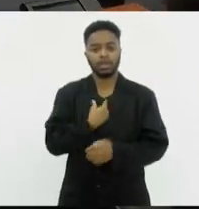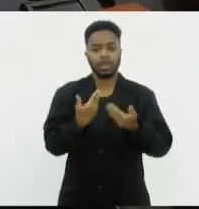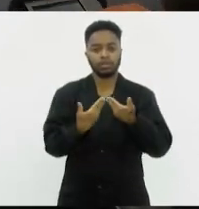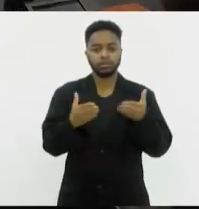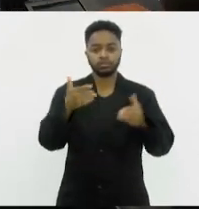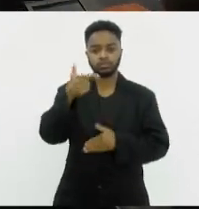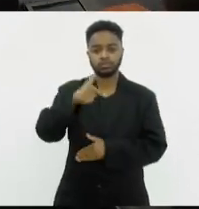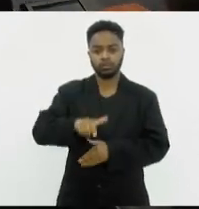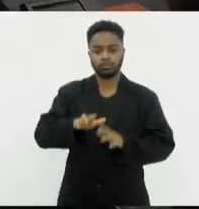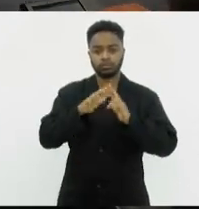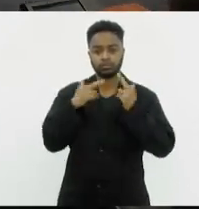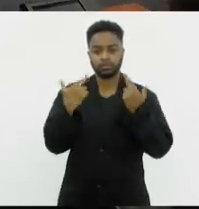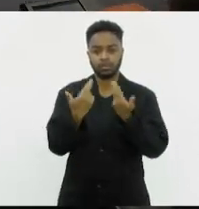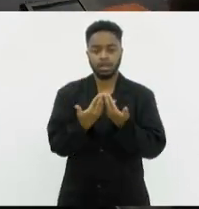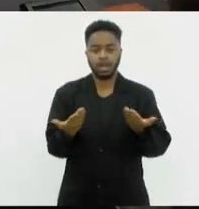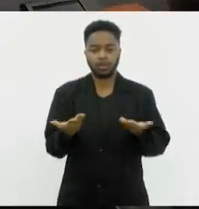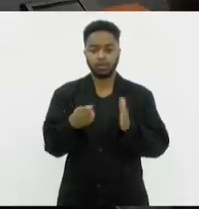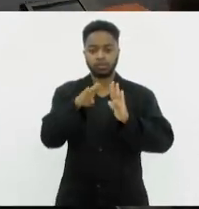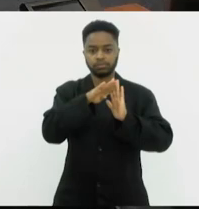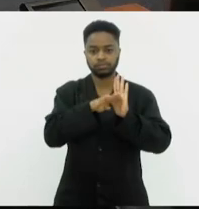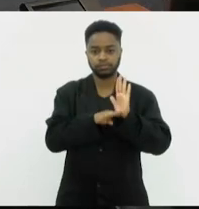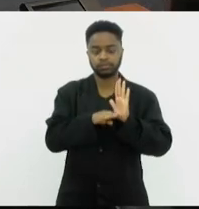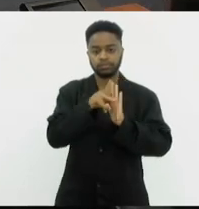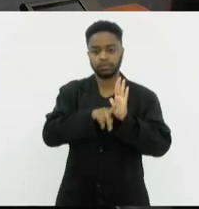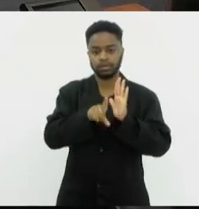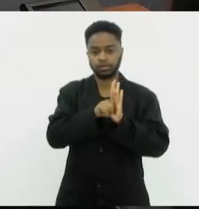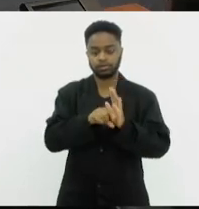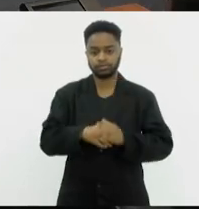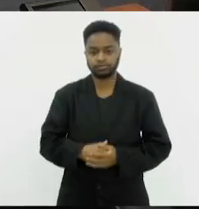sessão. Passa-se a ordem do dia.